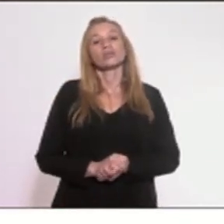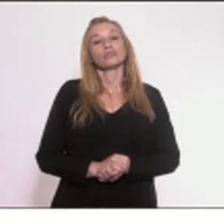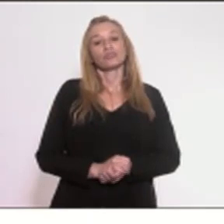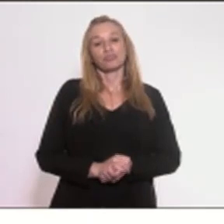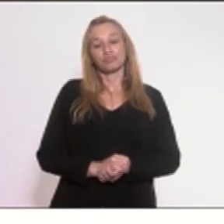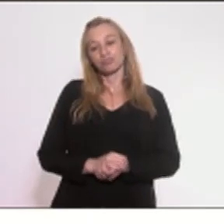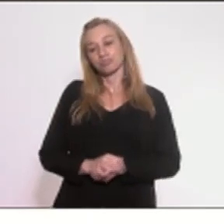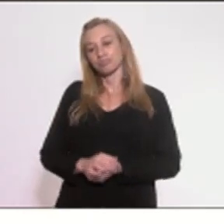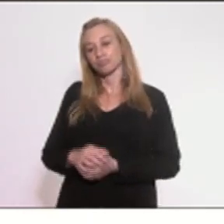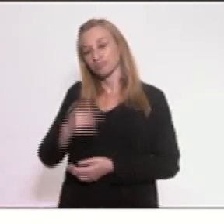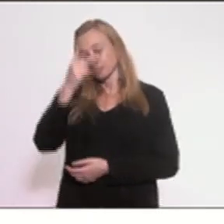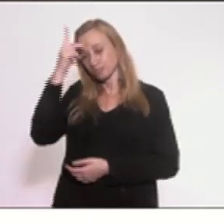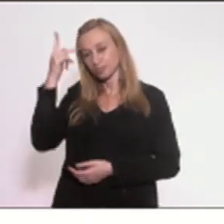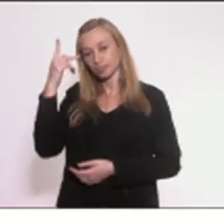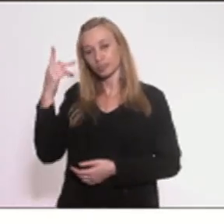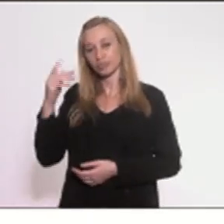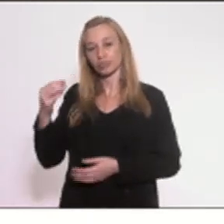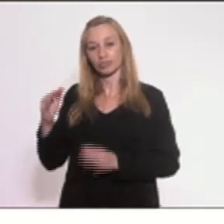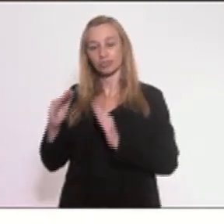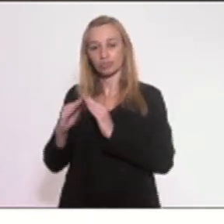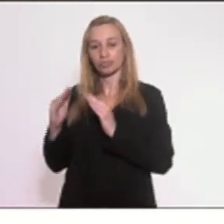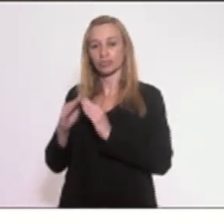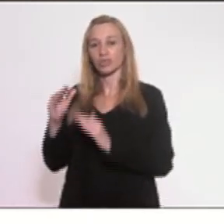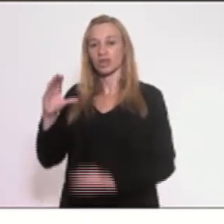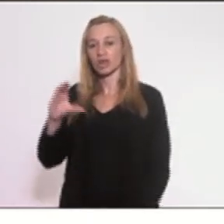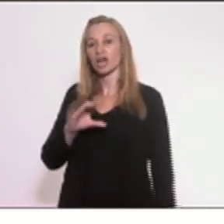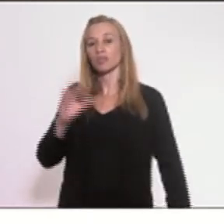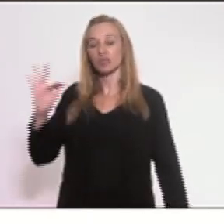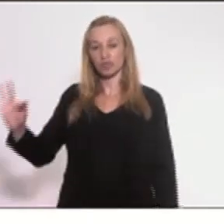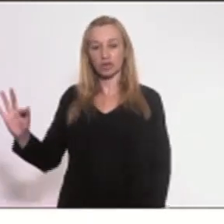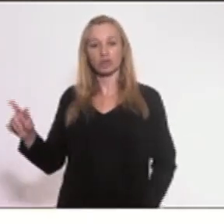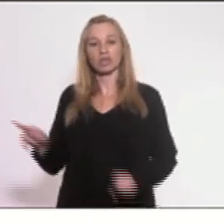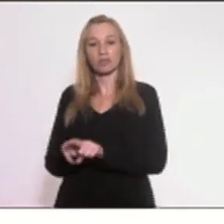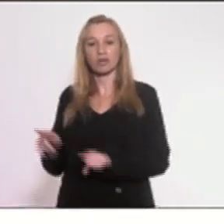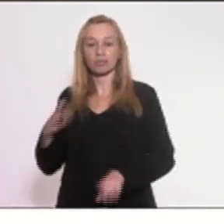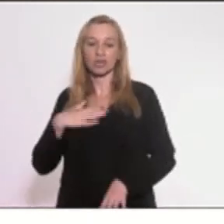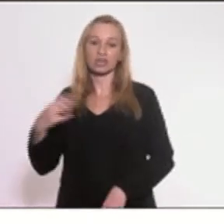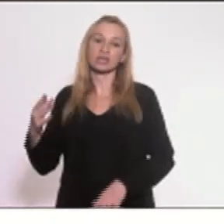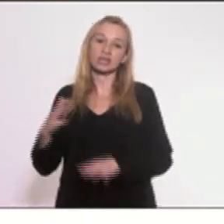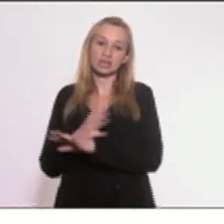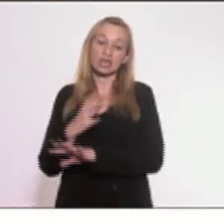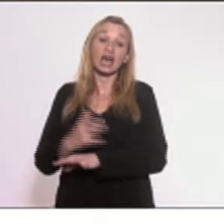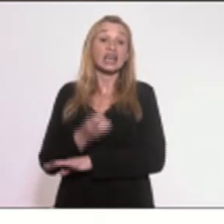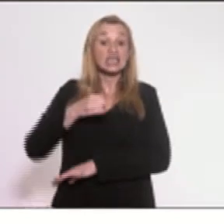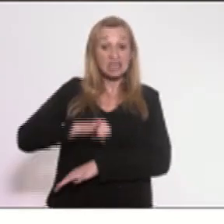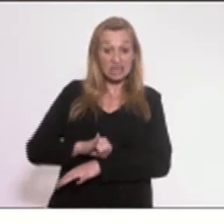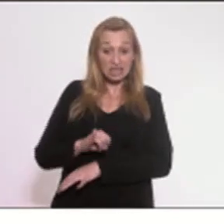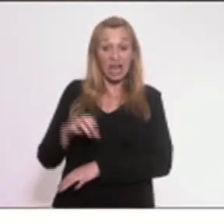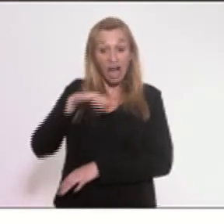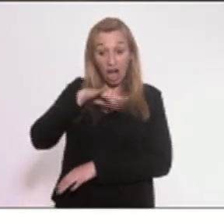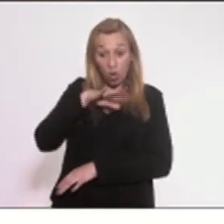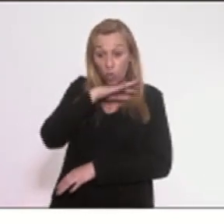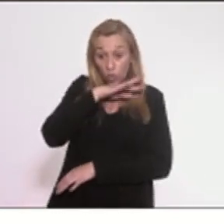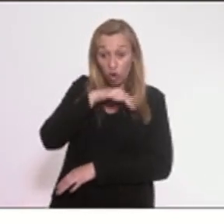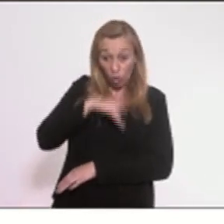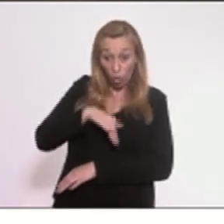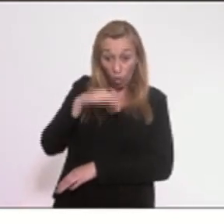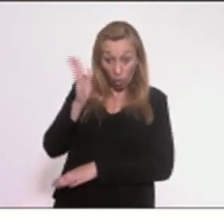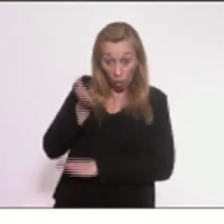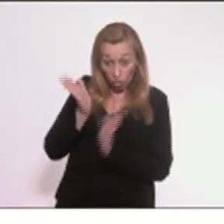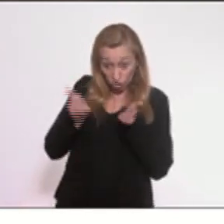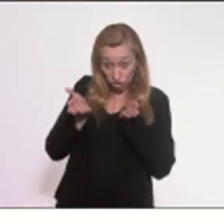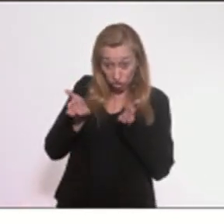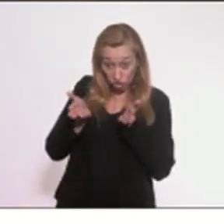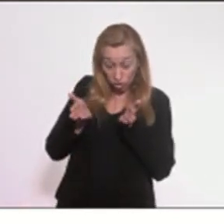cidade, eu digo, se está ruim hoje, pode piorar se a gente não trabalhar para trazer empresas